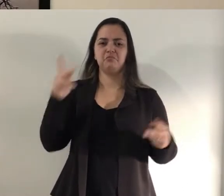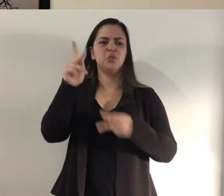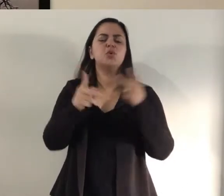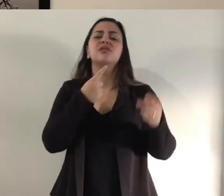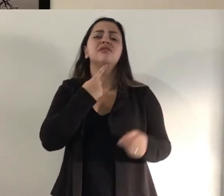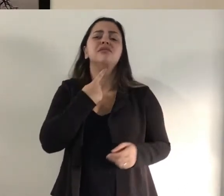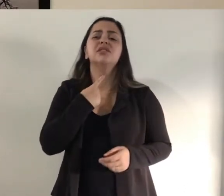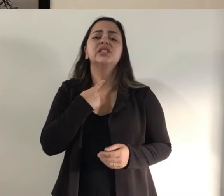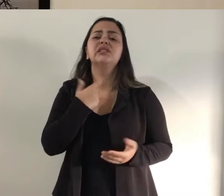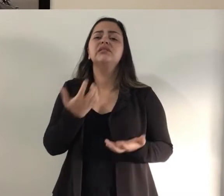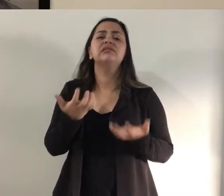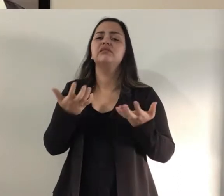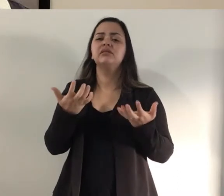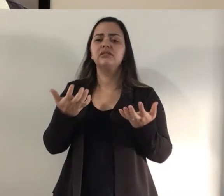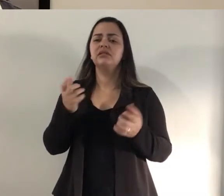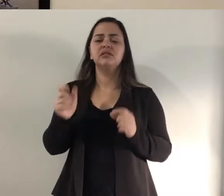Quando ele chega